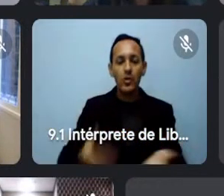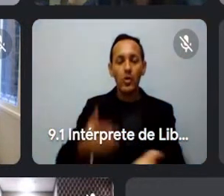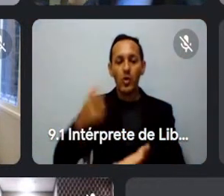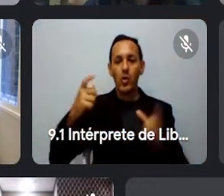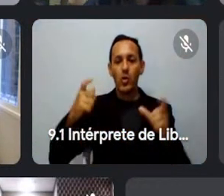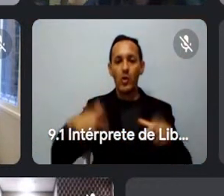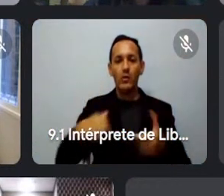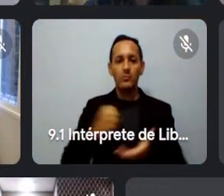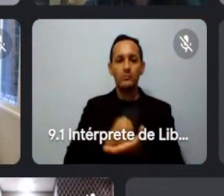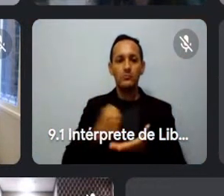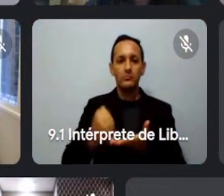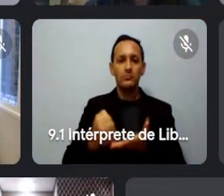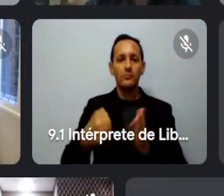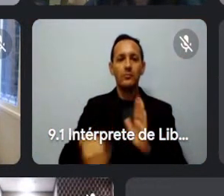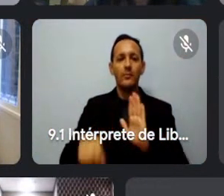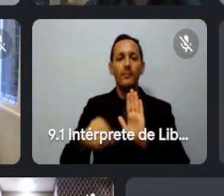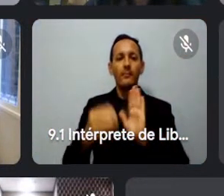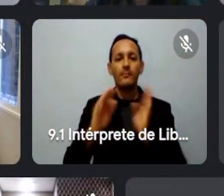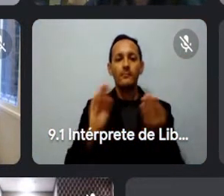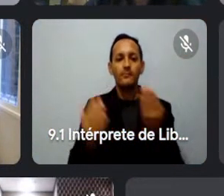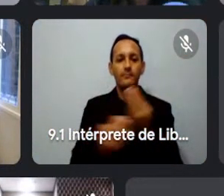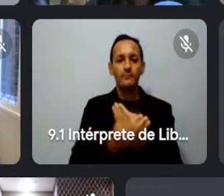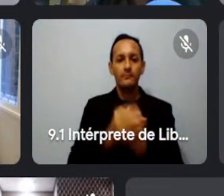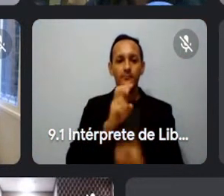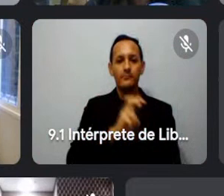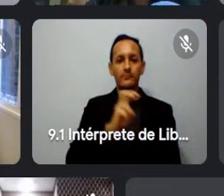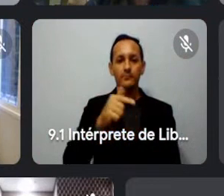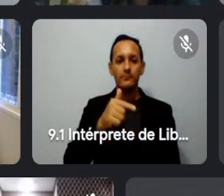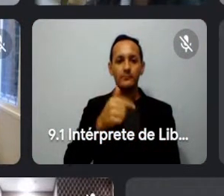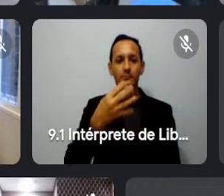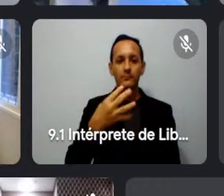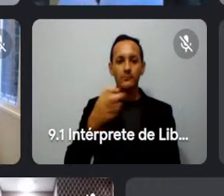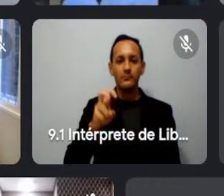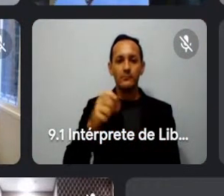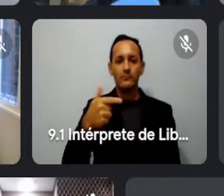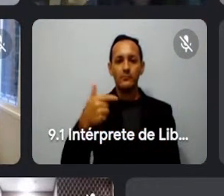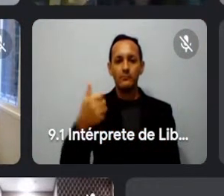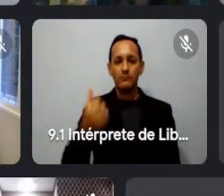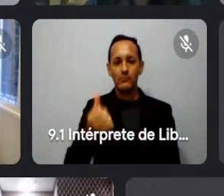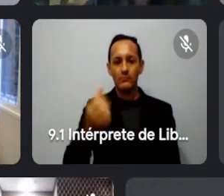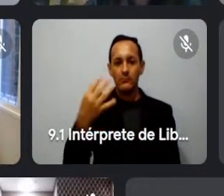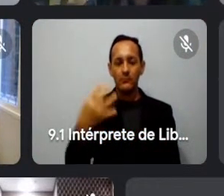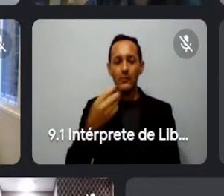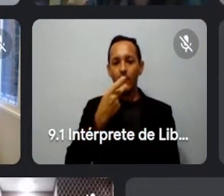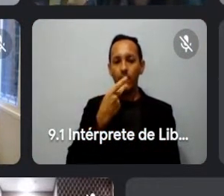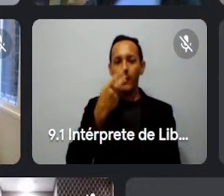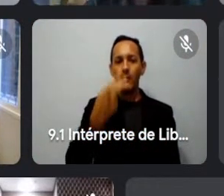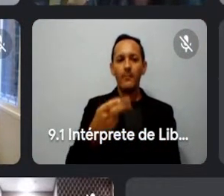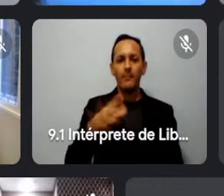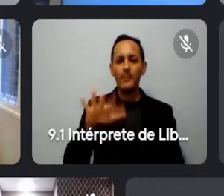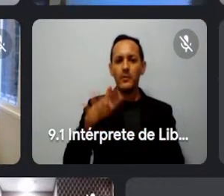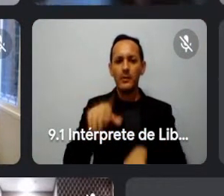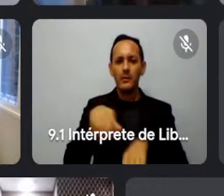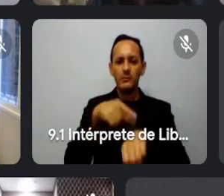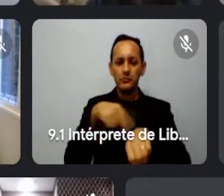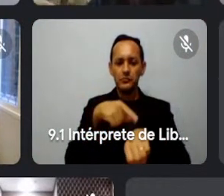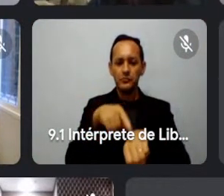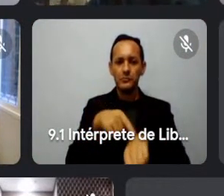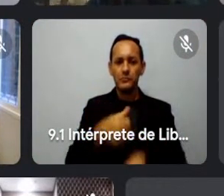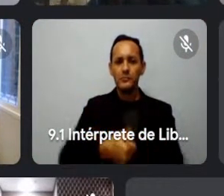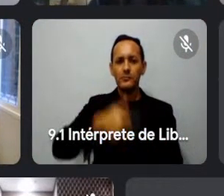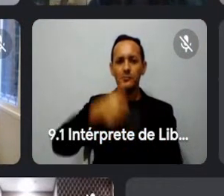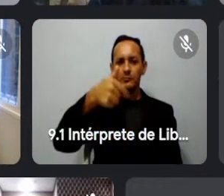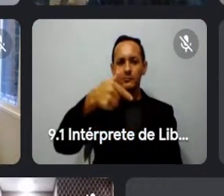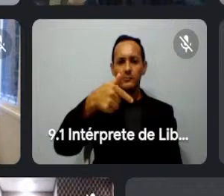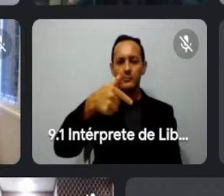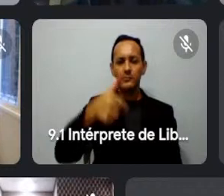Oi cunhado 5574 5264 afirmou que por volta das dezessete